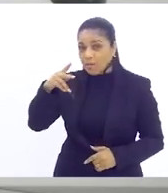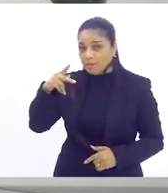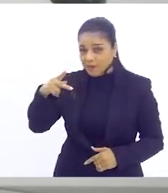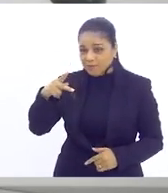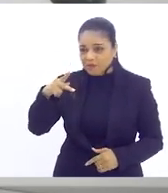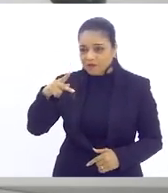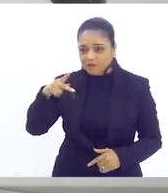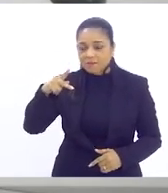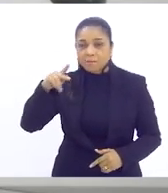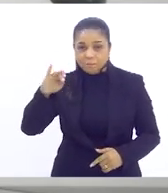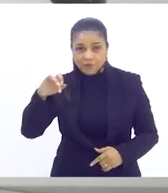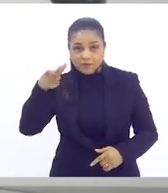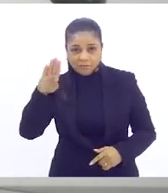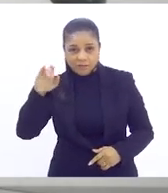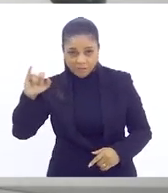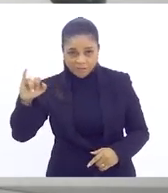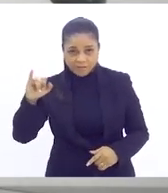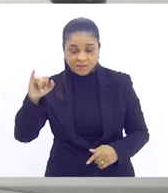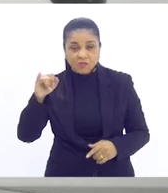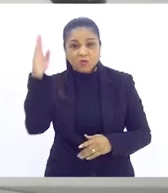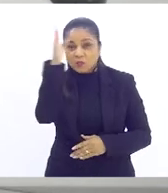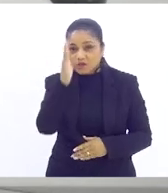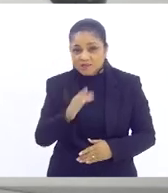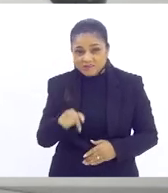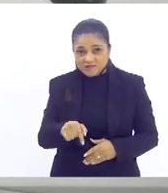que não tem engenharia por trás nada